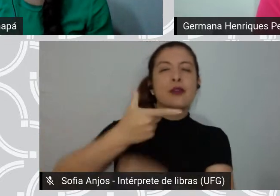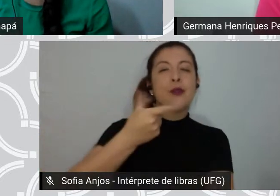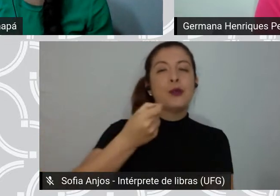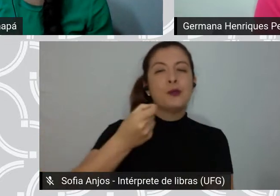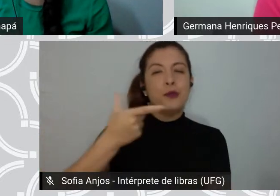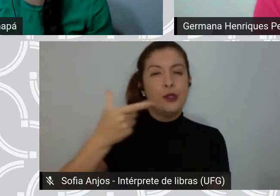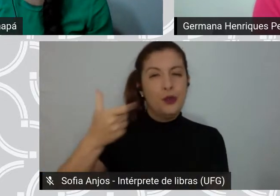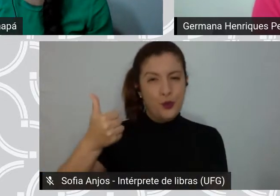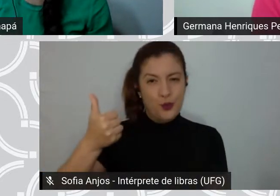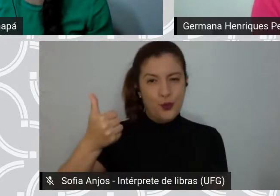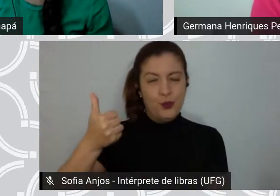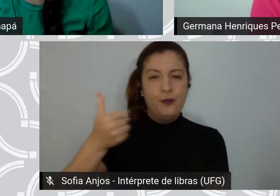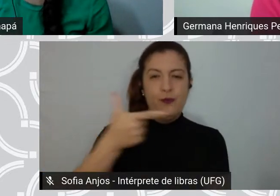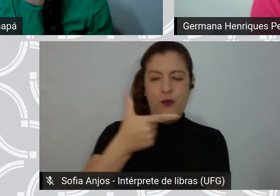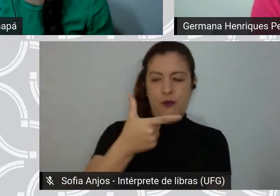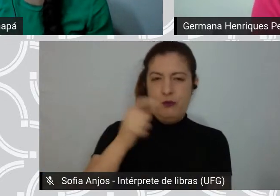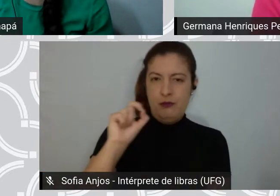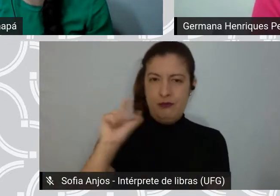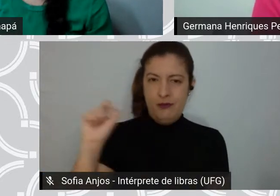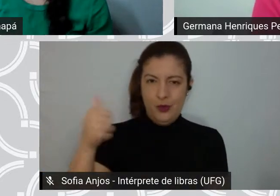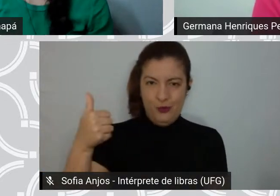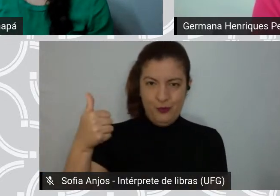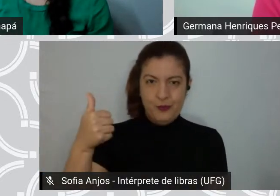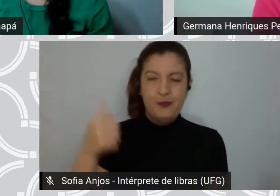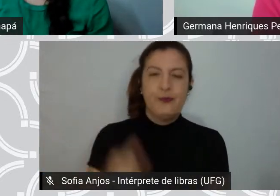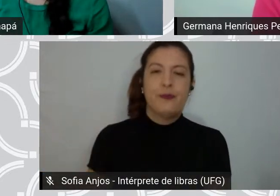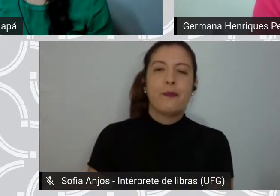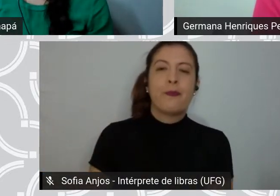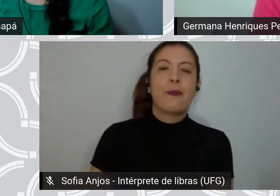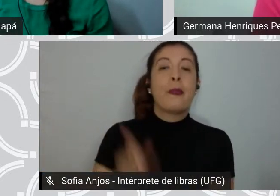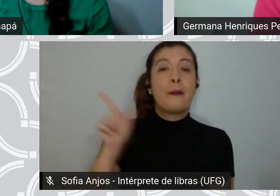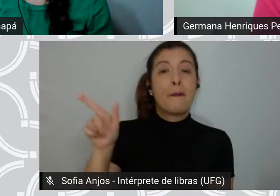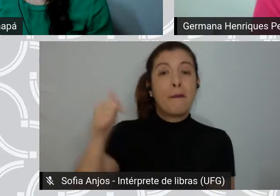no Brasil. Ela diz com muita consciência